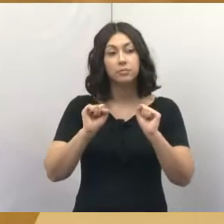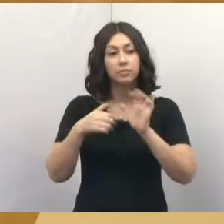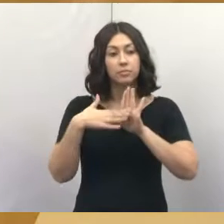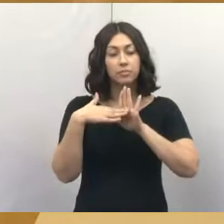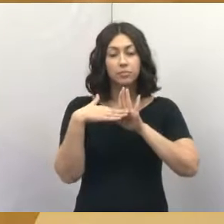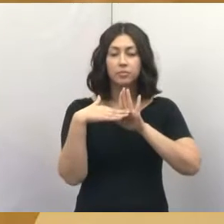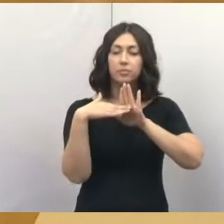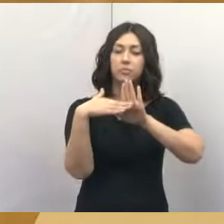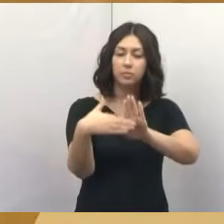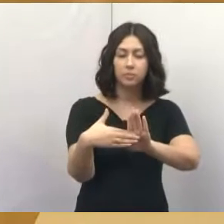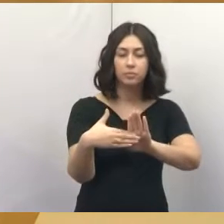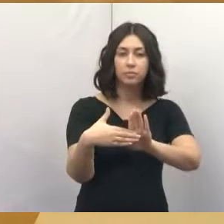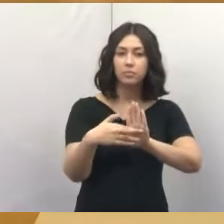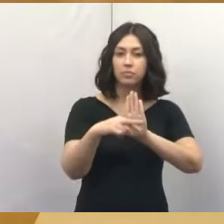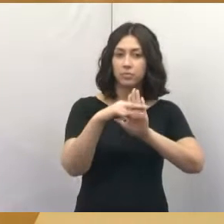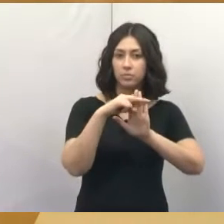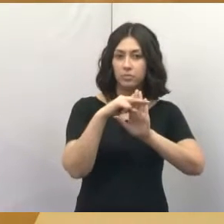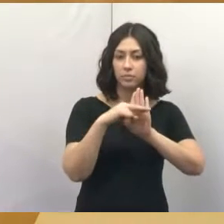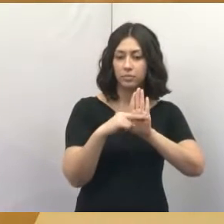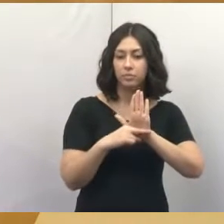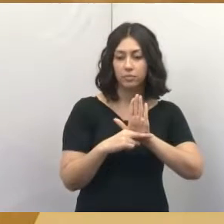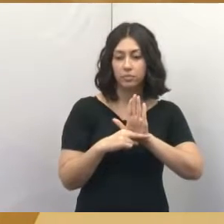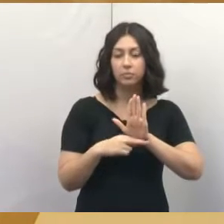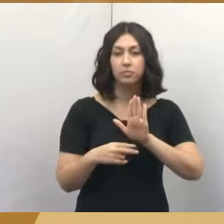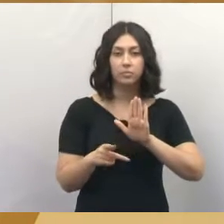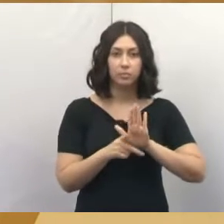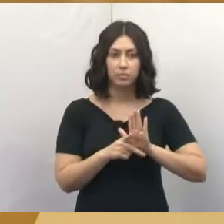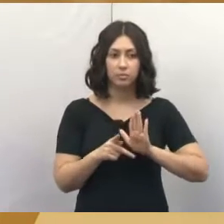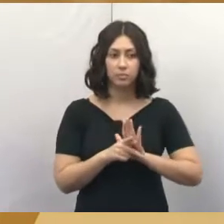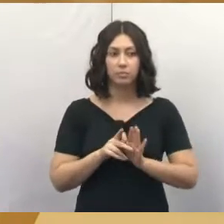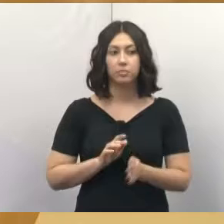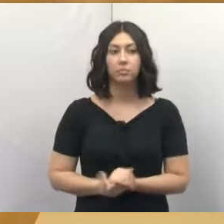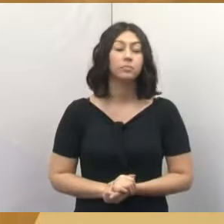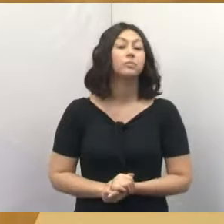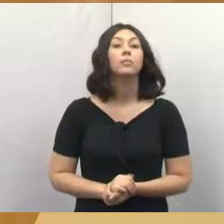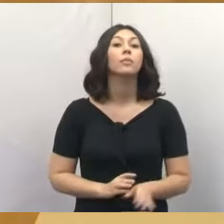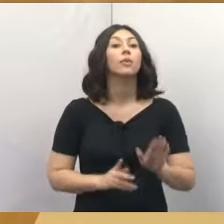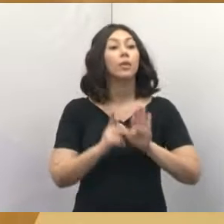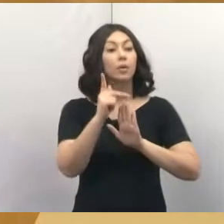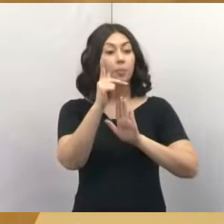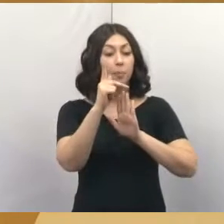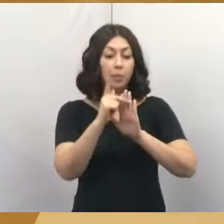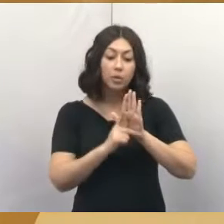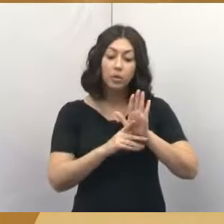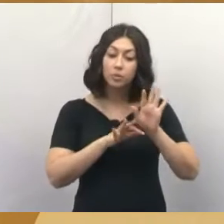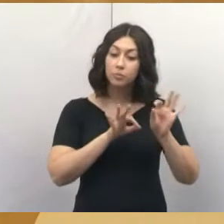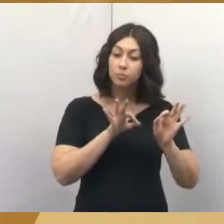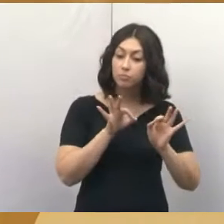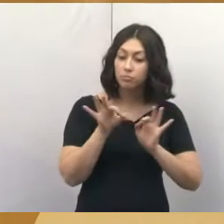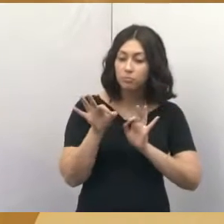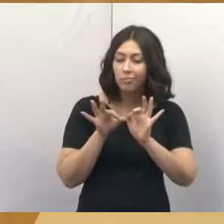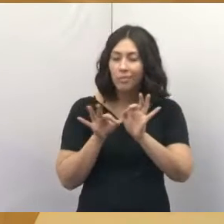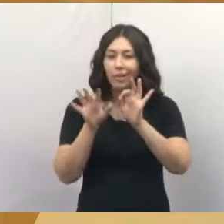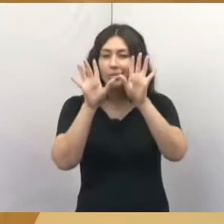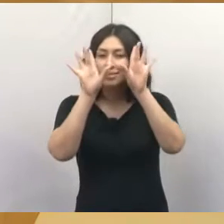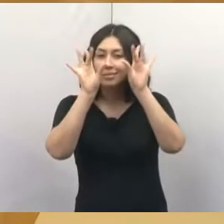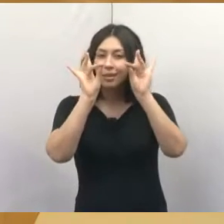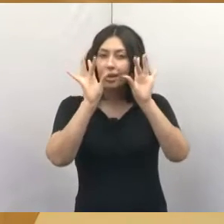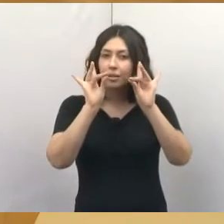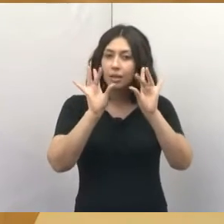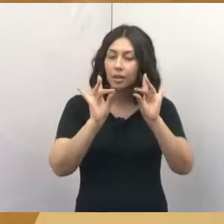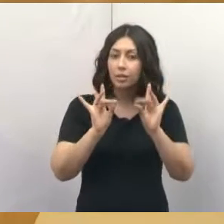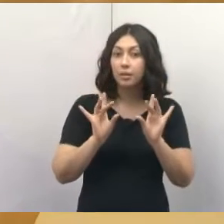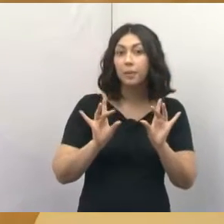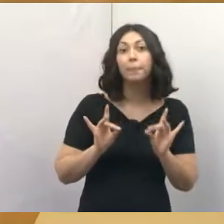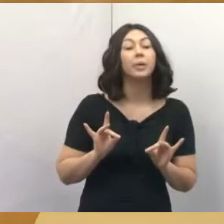às diretrizes básicas de um novo regimento interno. Este projeto foi elaborado de forma minuciosa para